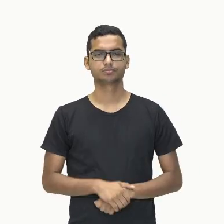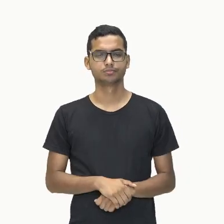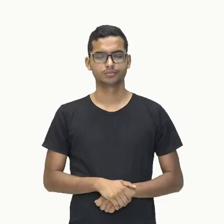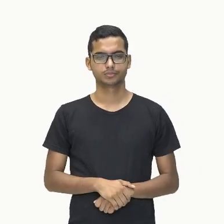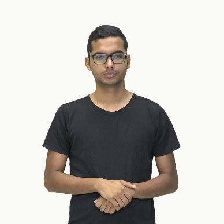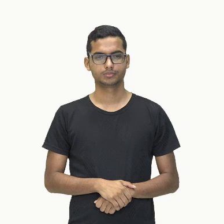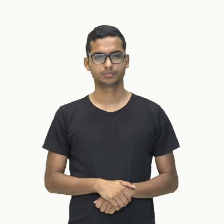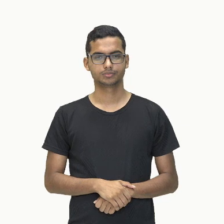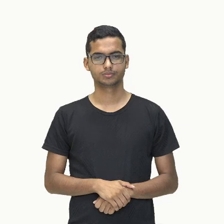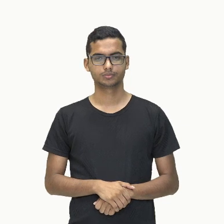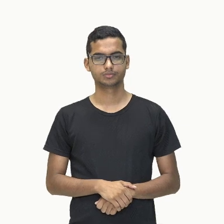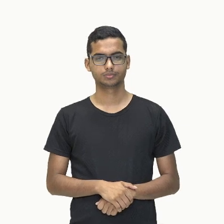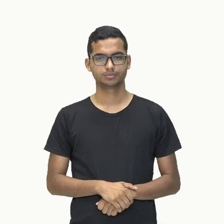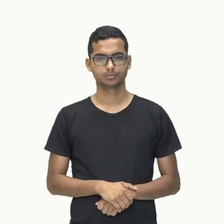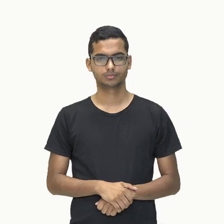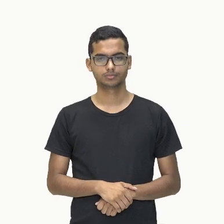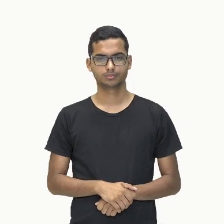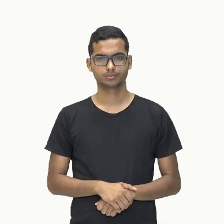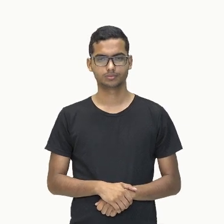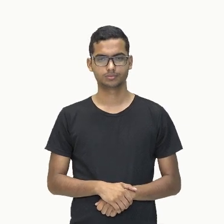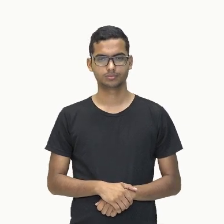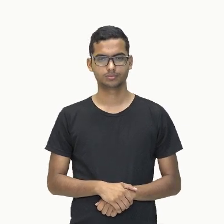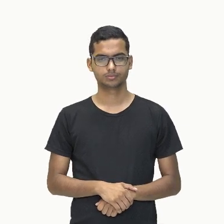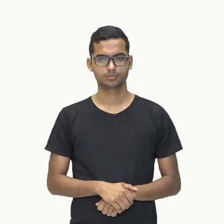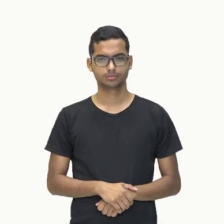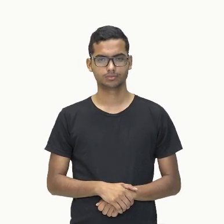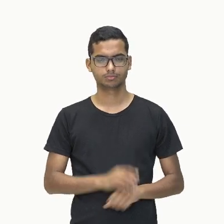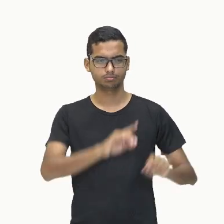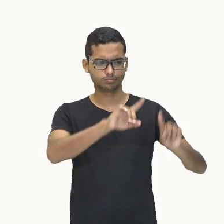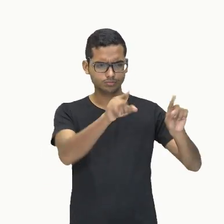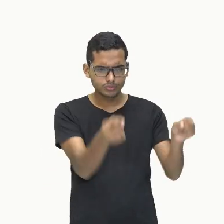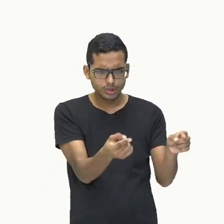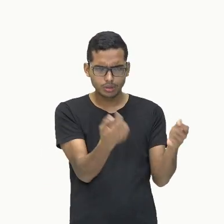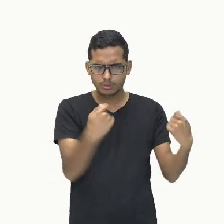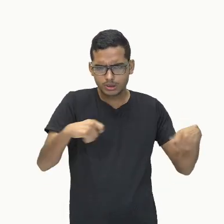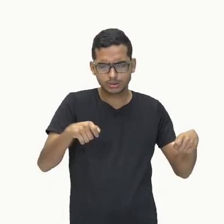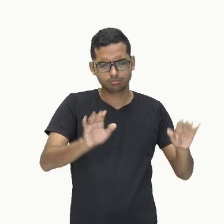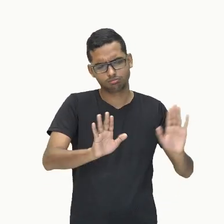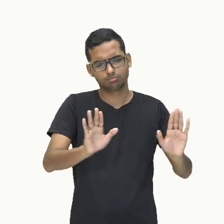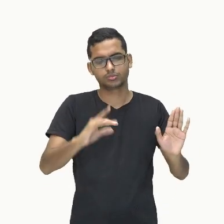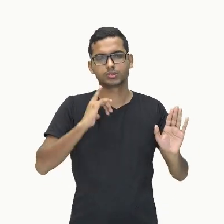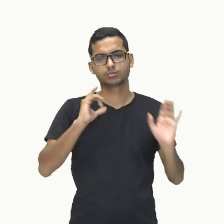Eu não preciso nem deixar dentro do parênteses, né? Eu posso